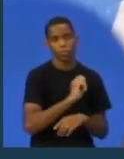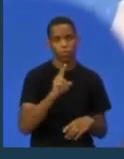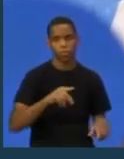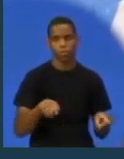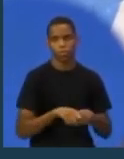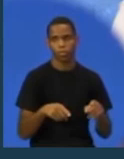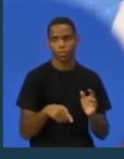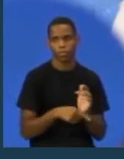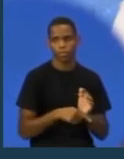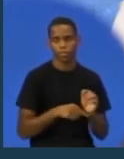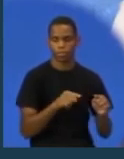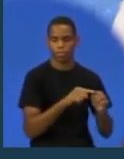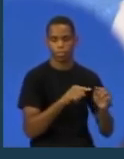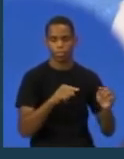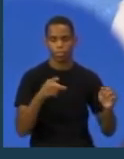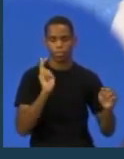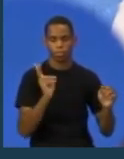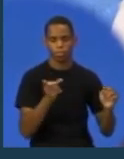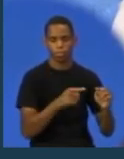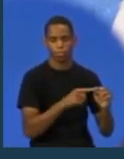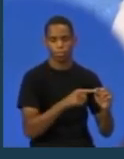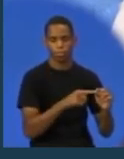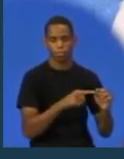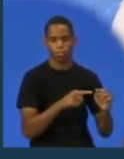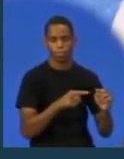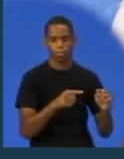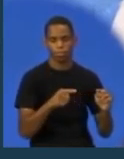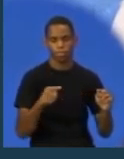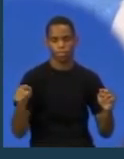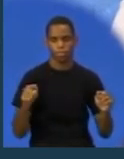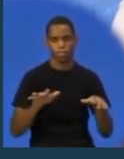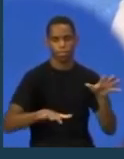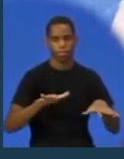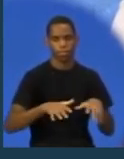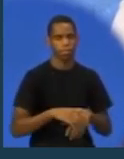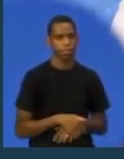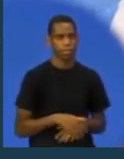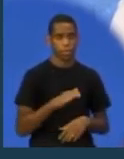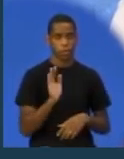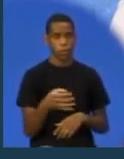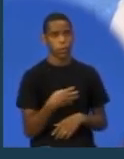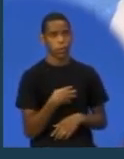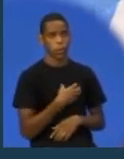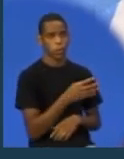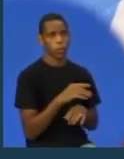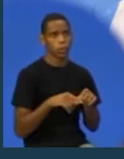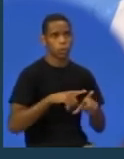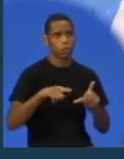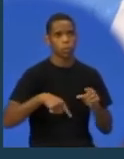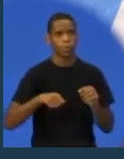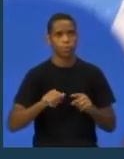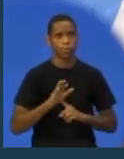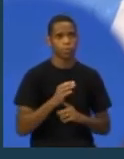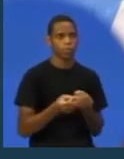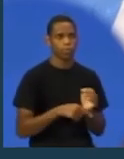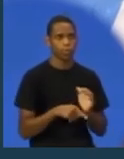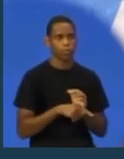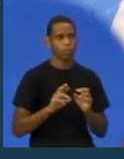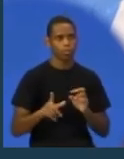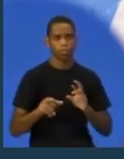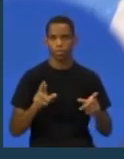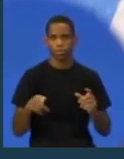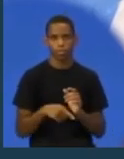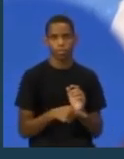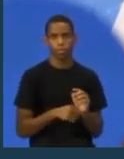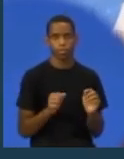uma tendência de estabilização de uma determinada variável. Esse tipo de gráfico, ele pode apresentar mais de uma